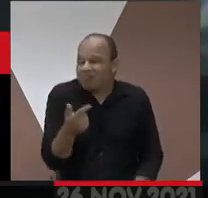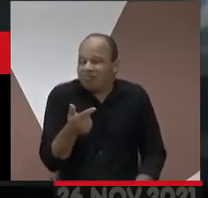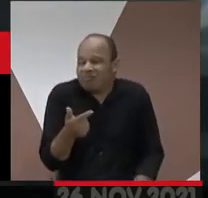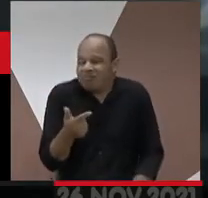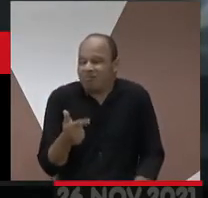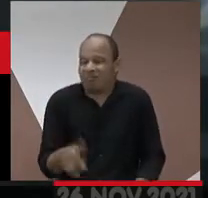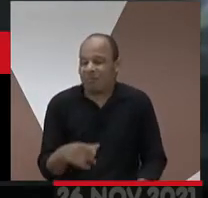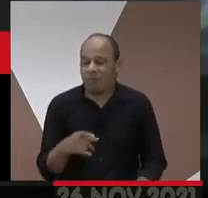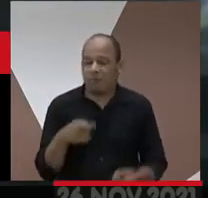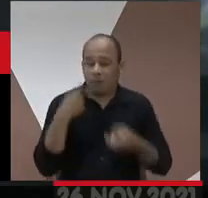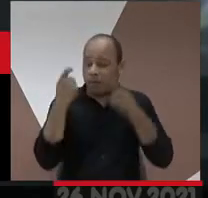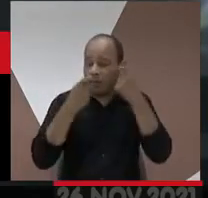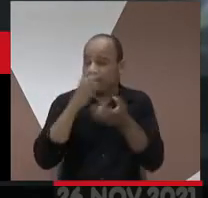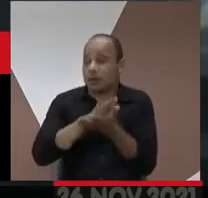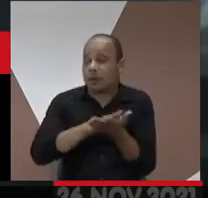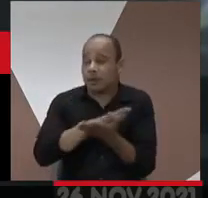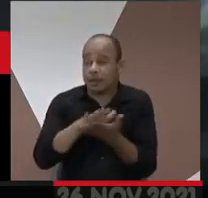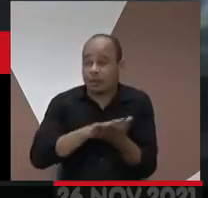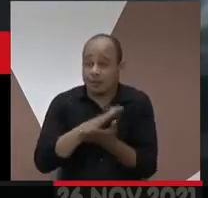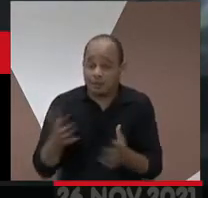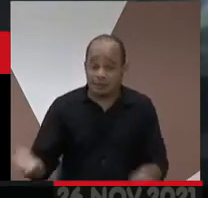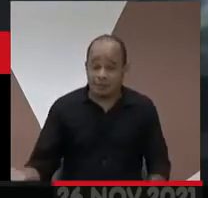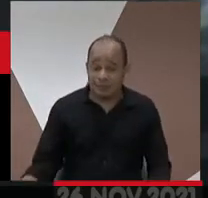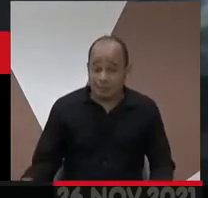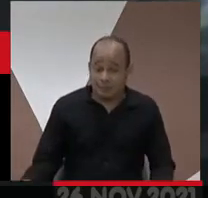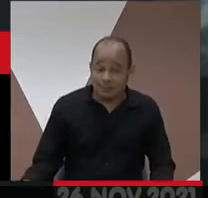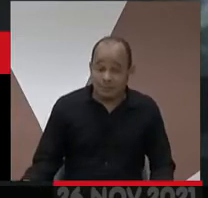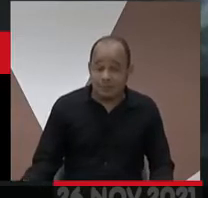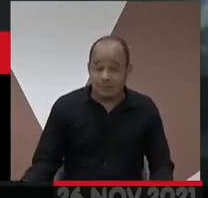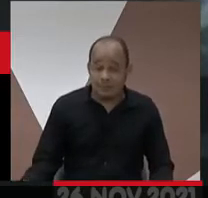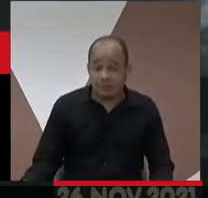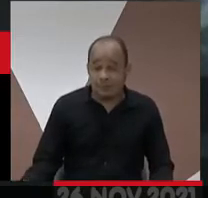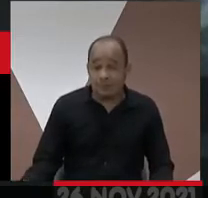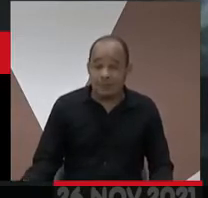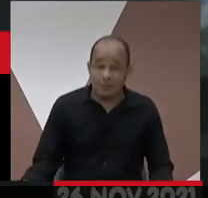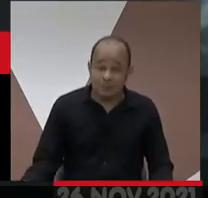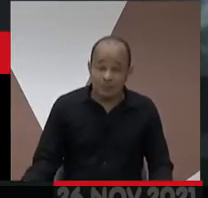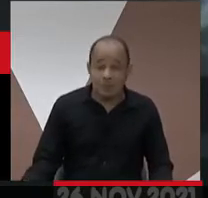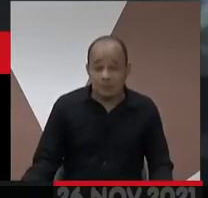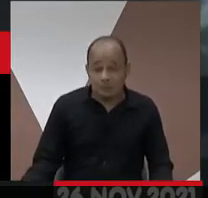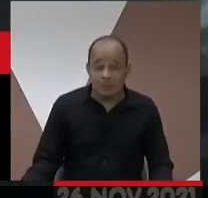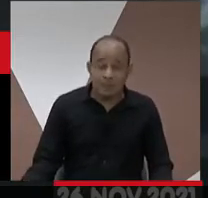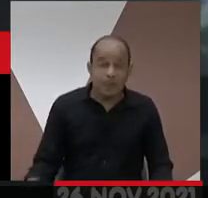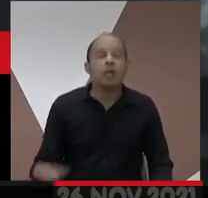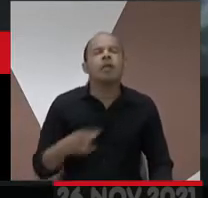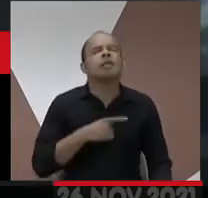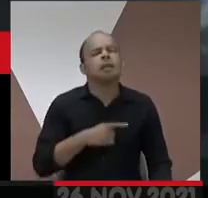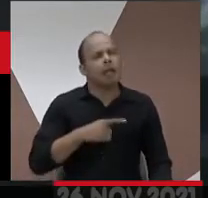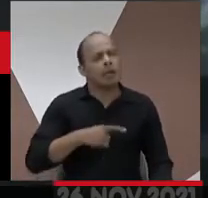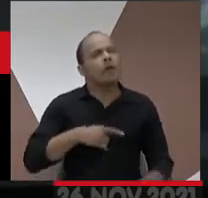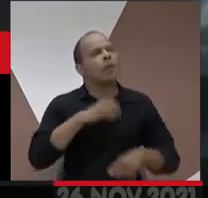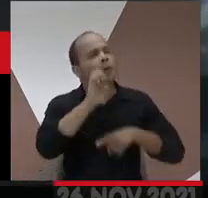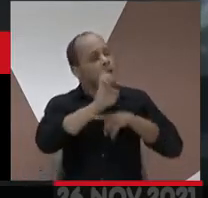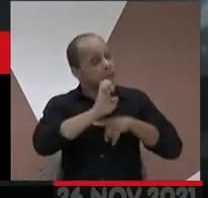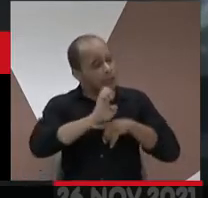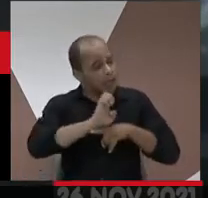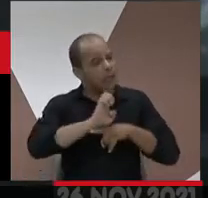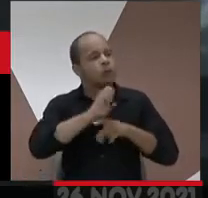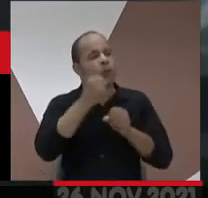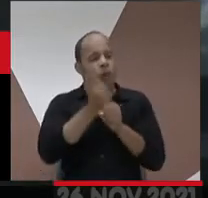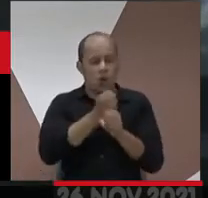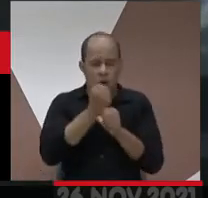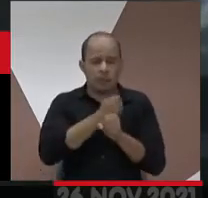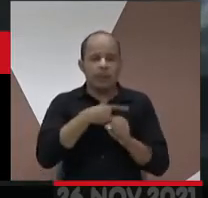Nenhuma. Entendendo? Há obras sugerida pelo Estado, vem precarizar